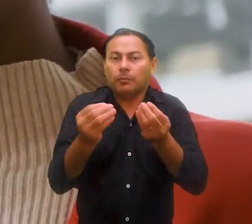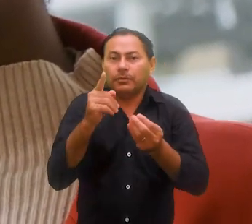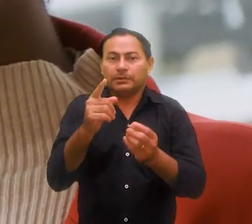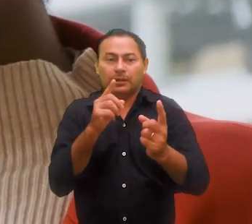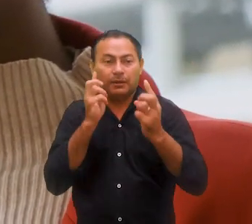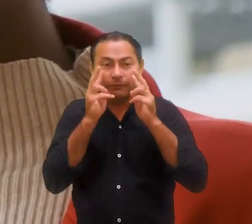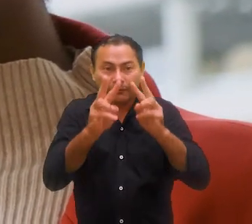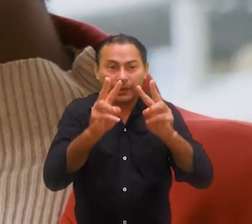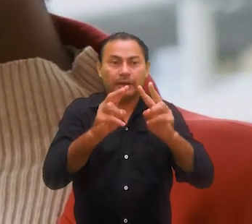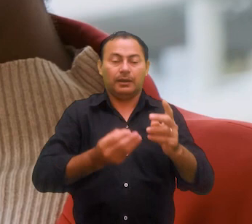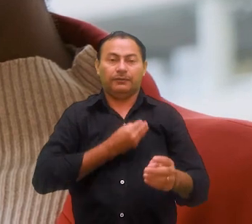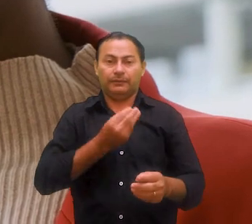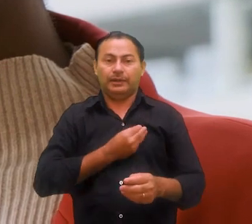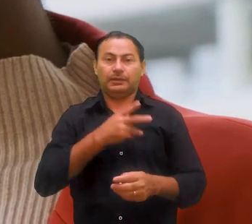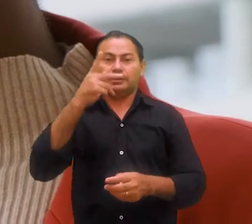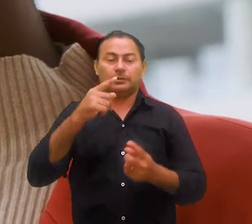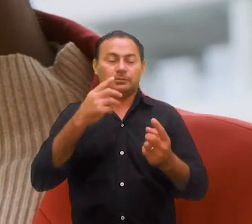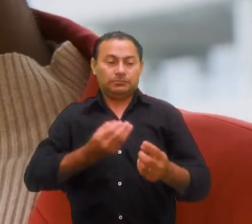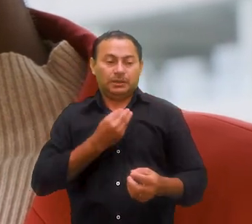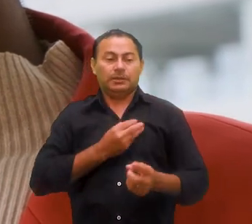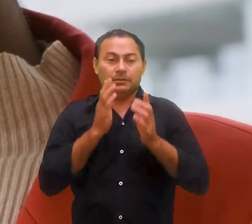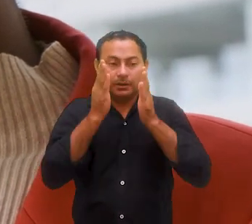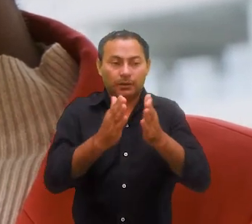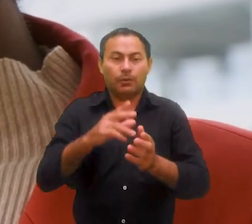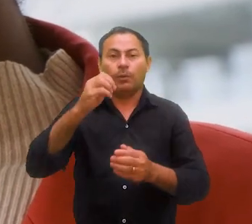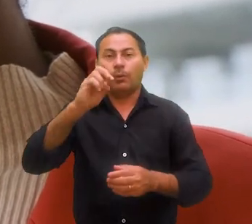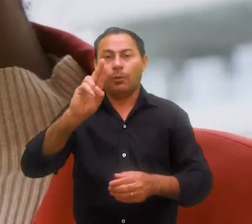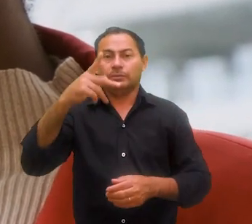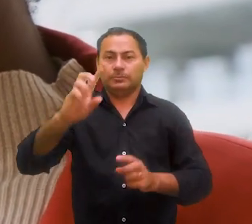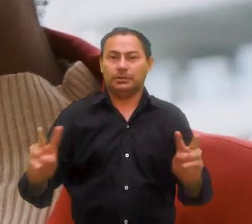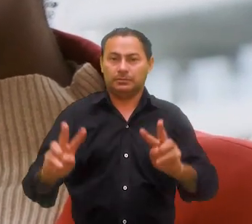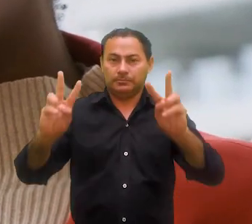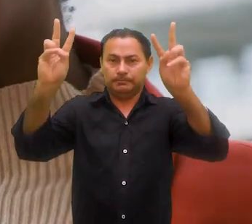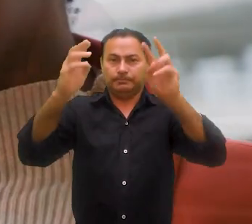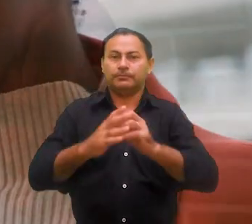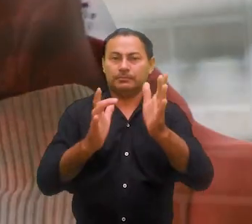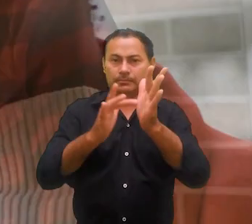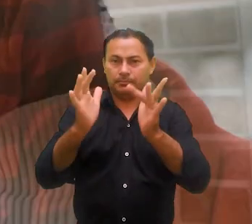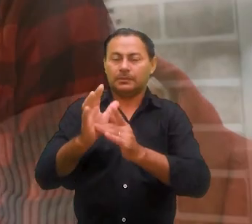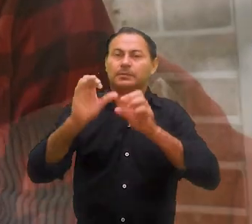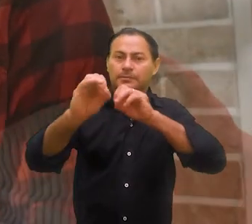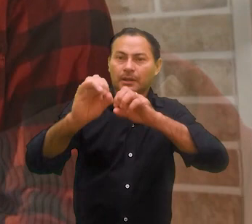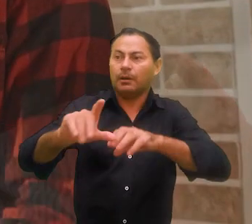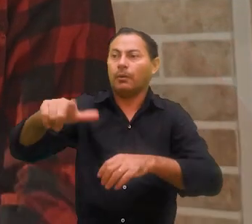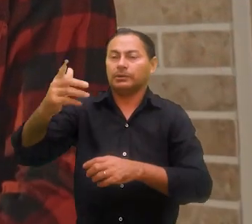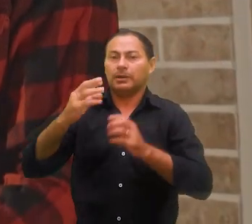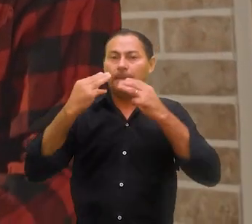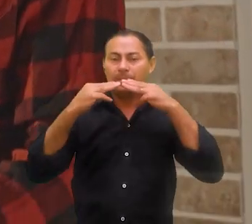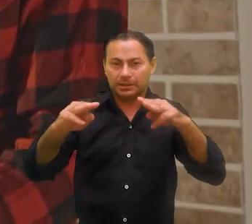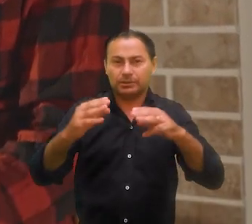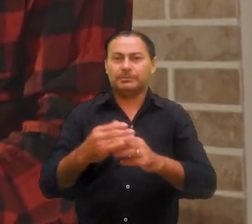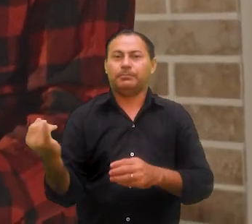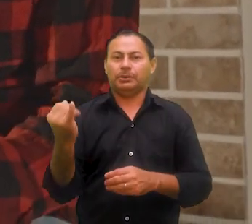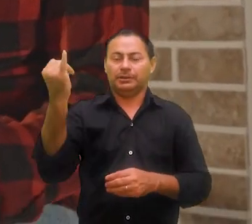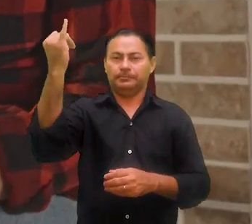coisas, de como você enxerga a vida, da sua perspectiva de vida ou dos seus valores. Jesus está ensinando